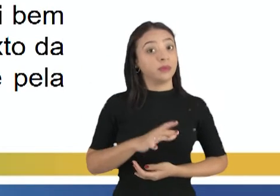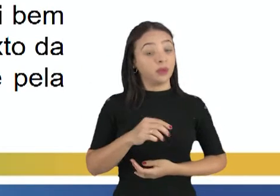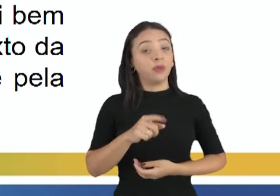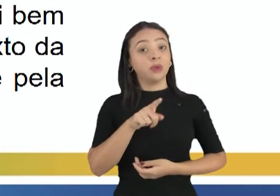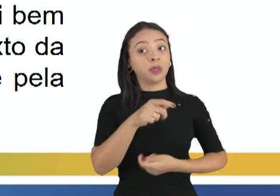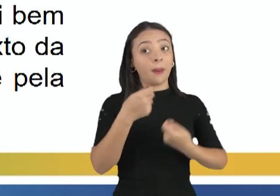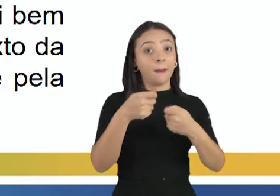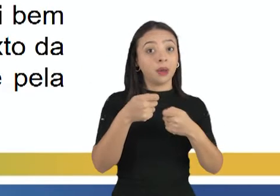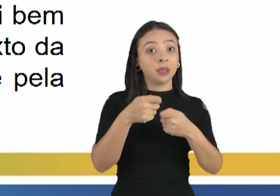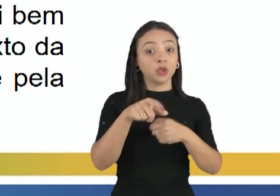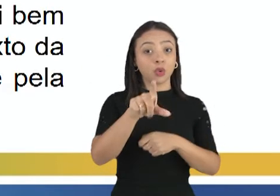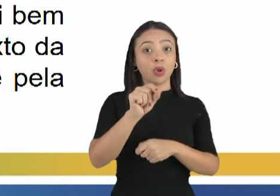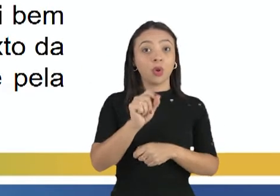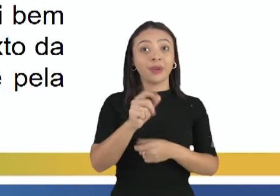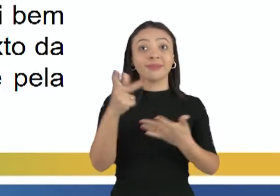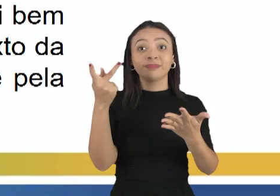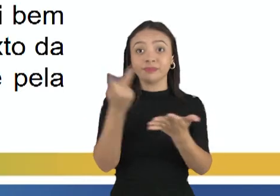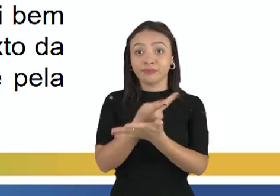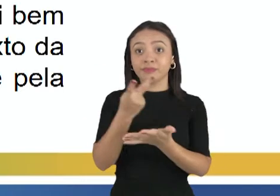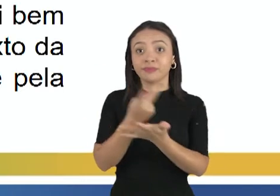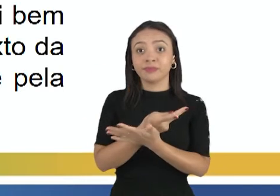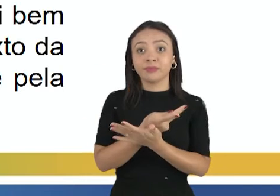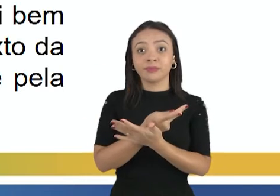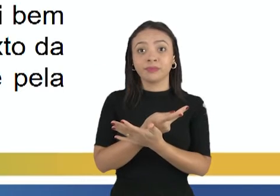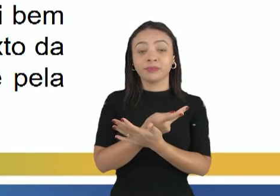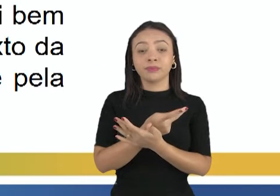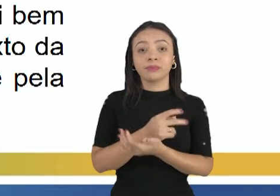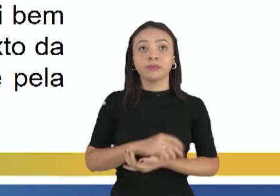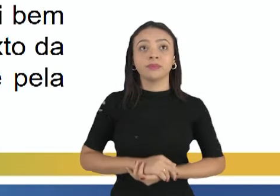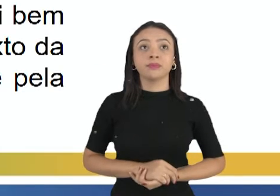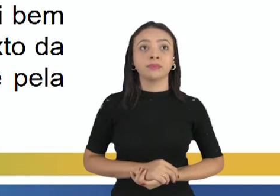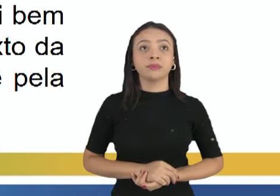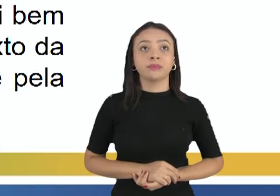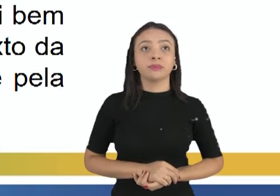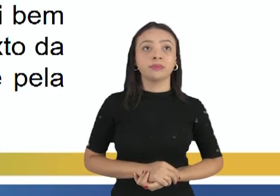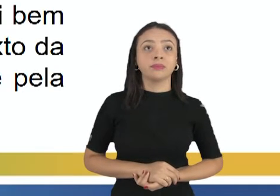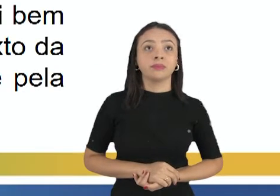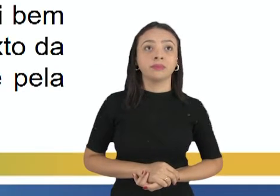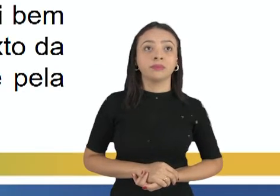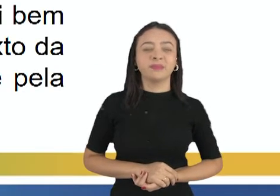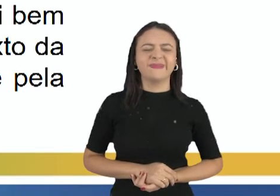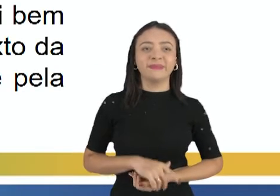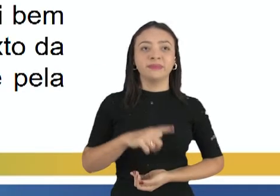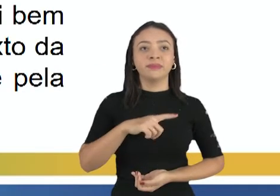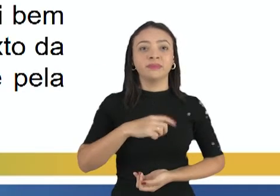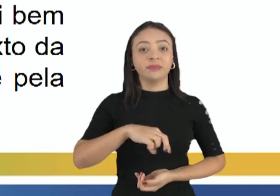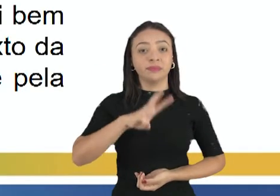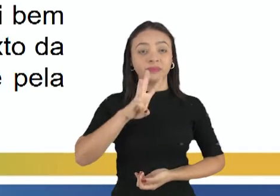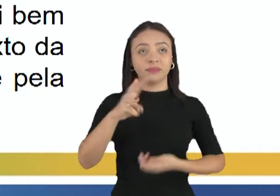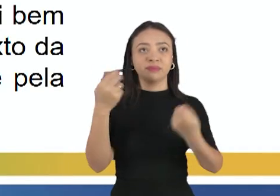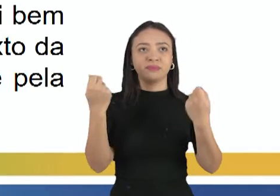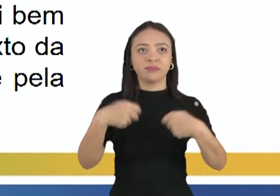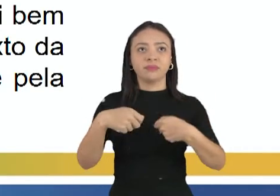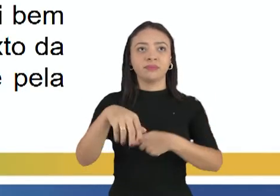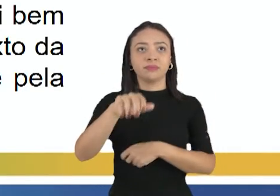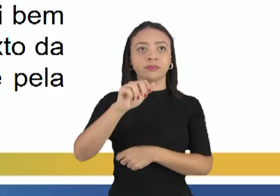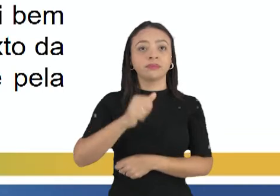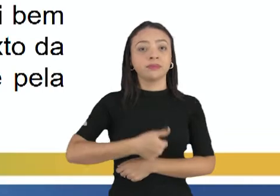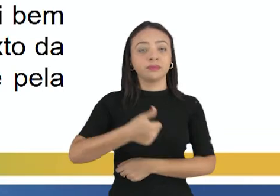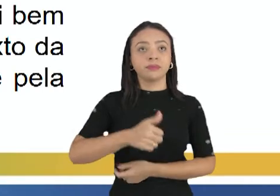você vai riscar aquilo que não tem nada a ver com a Semana de Arte Moderna. Nós temos 3 alternativas aí.